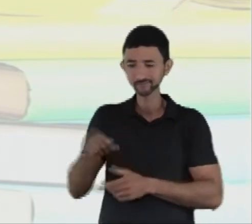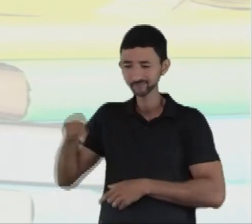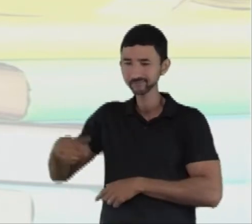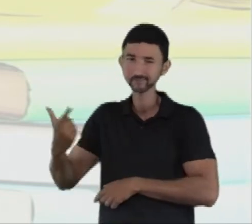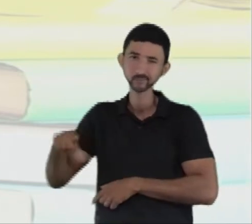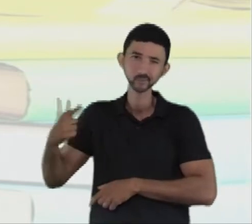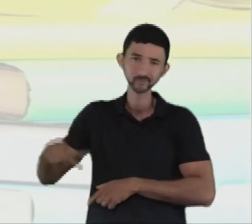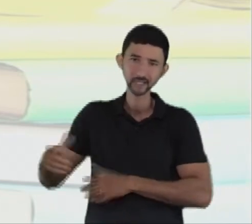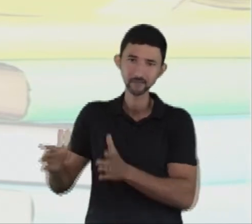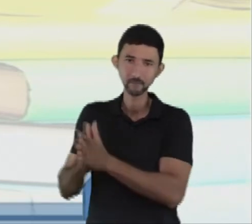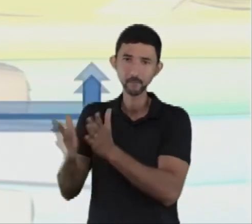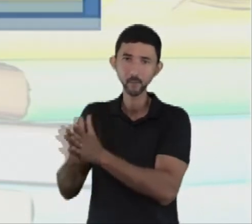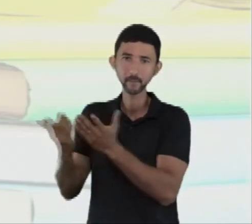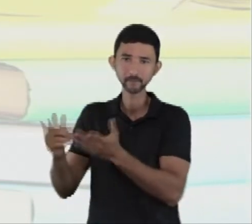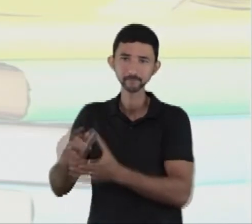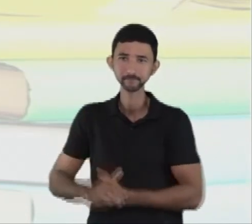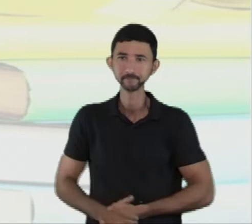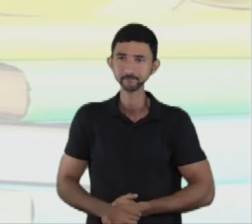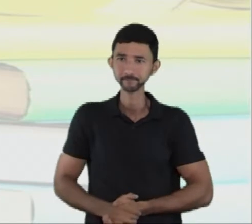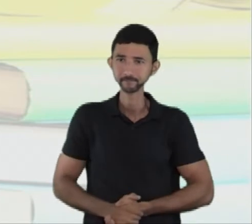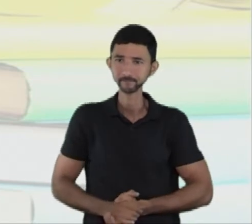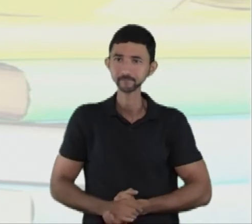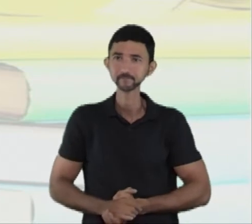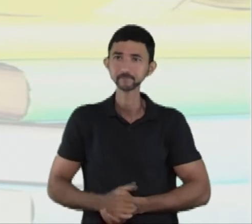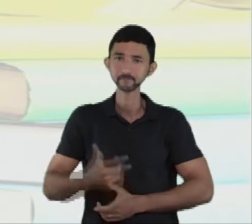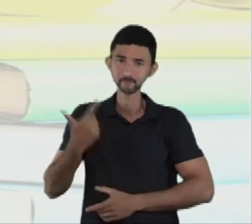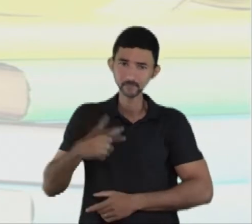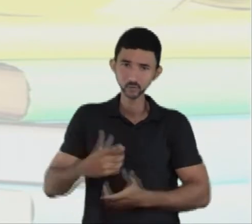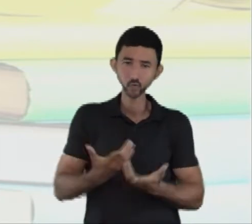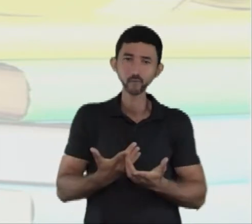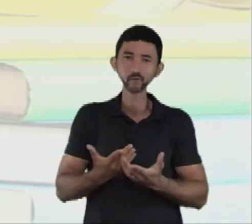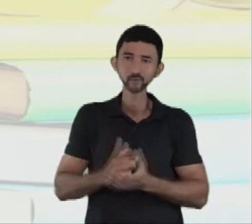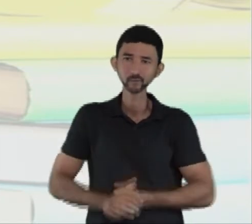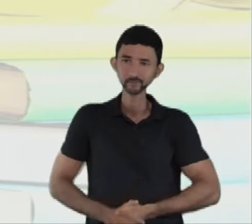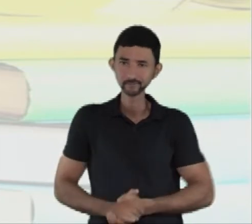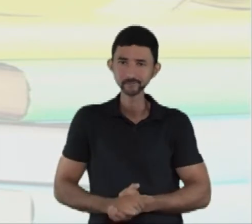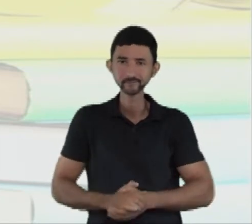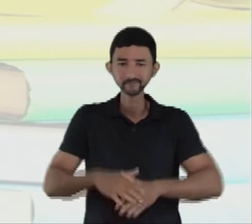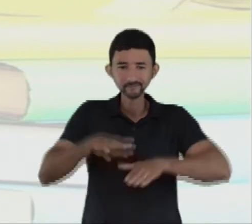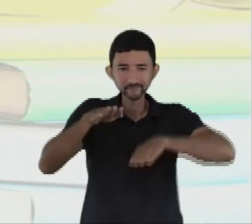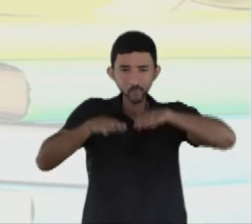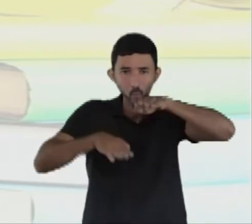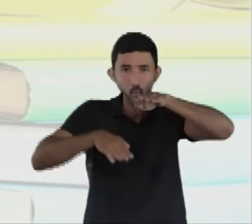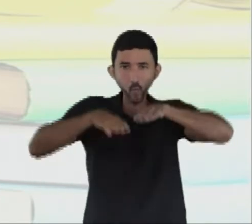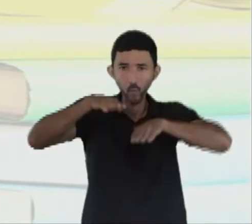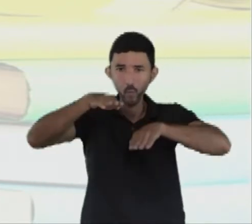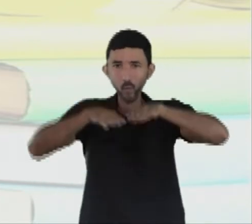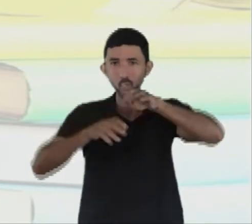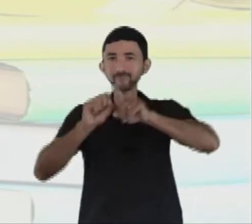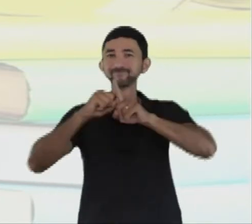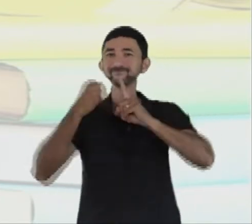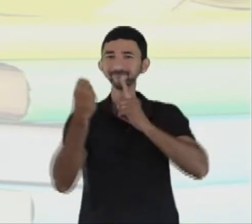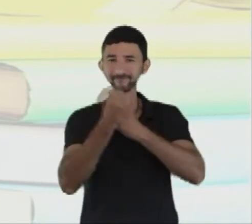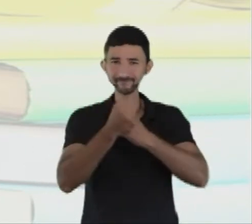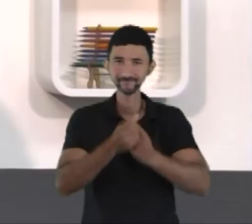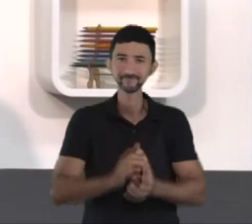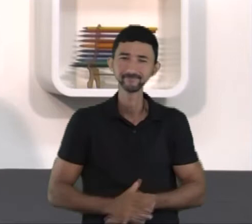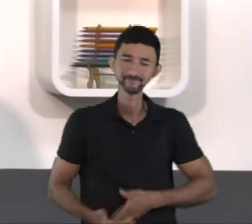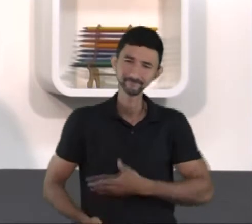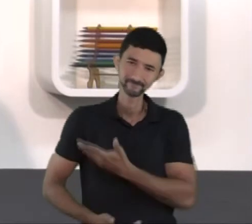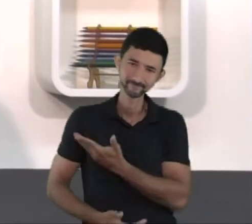essa propriedade. Culminando novamente o que a gente chama de desigualdade social. Tá? Olha aqui,